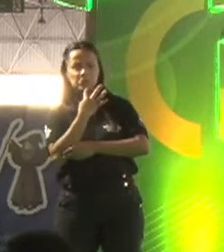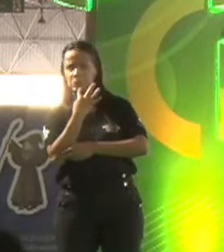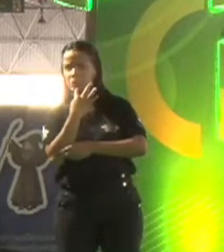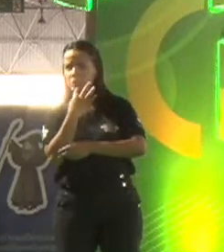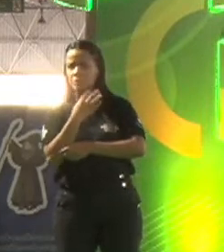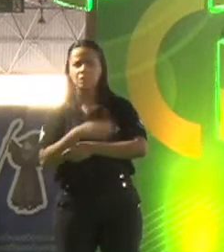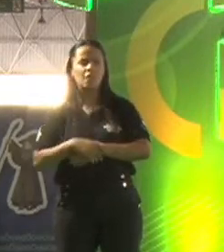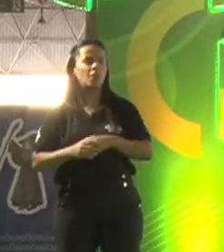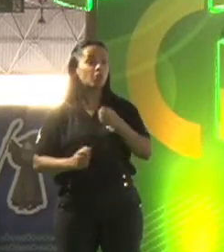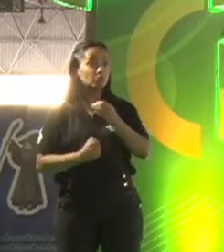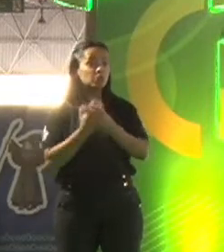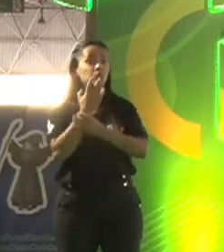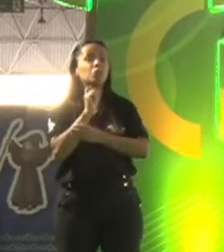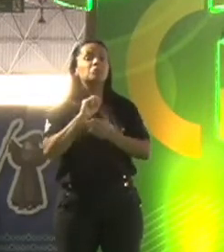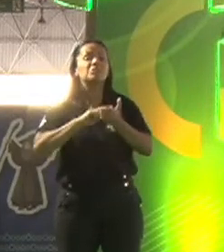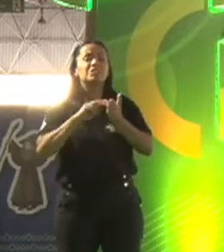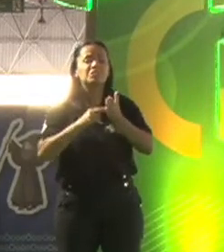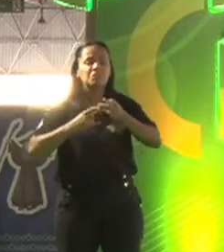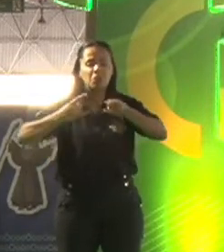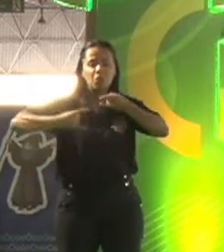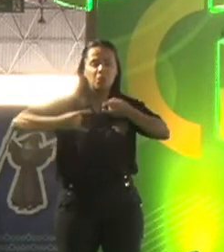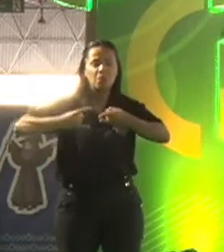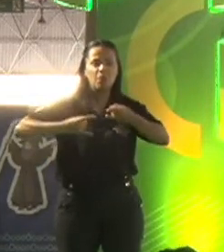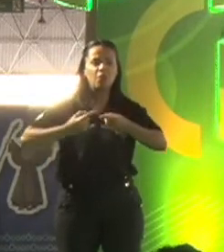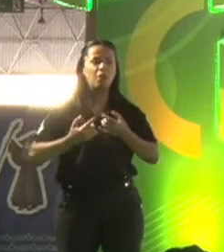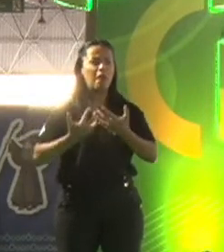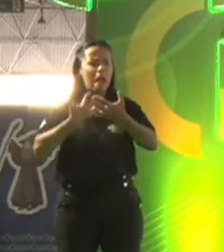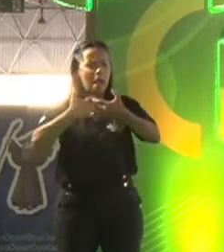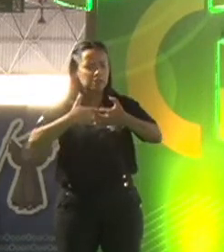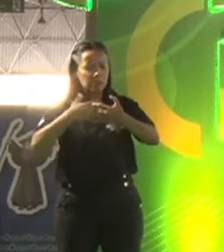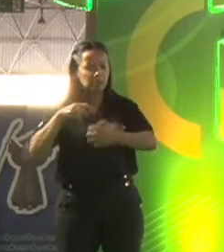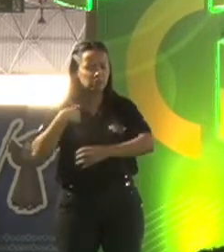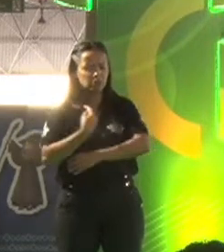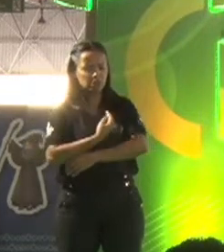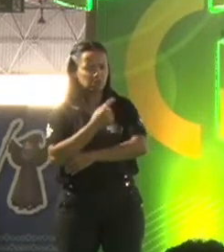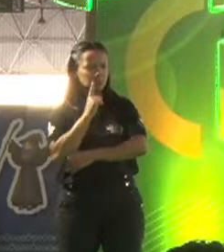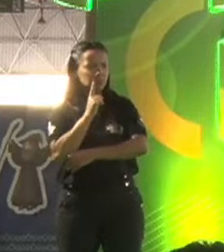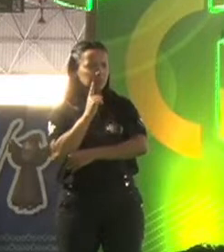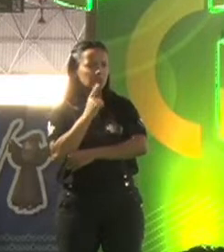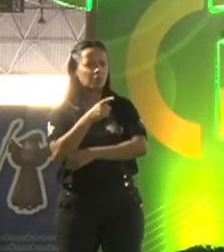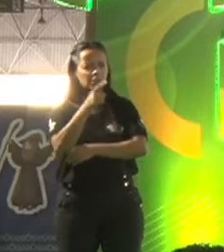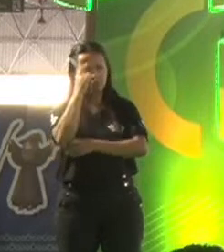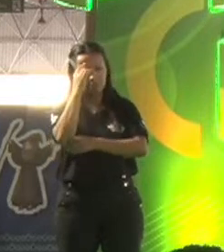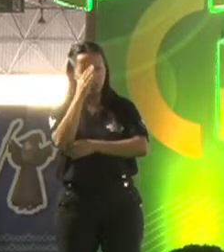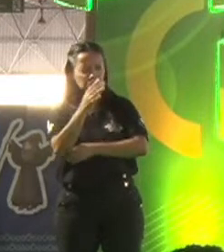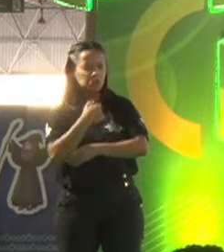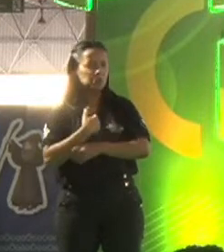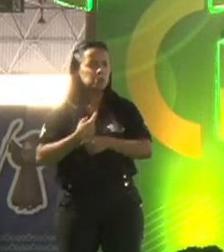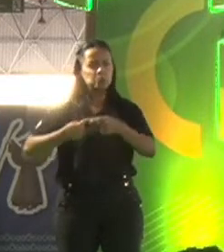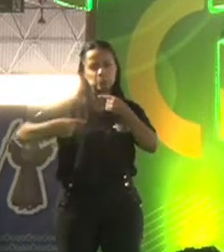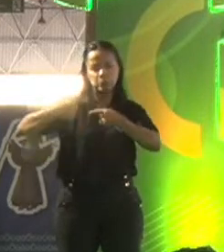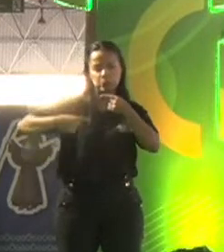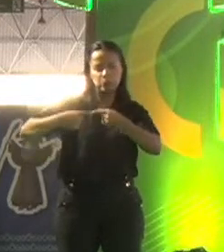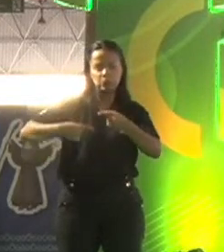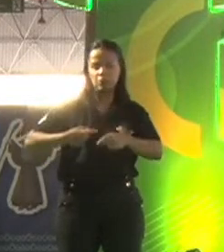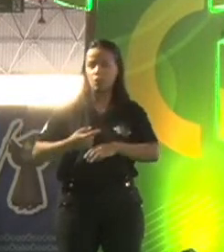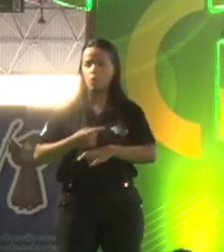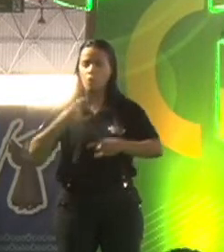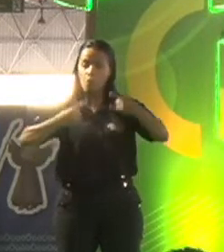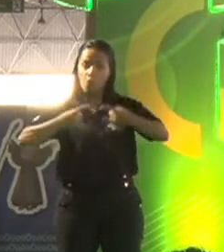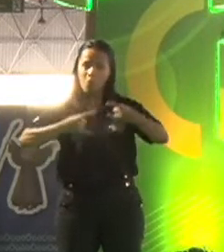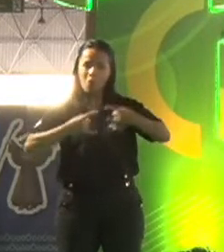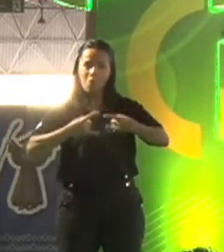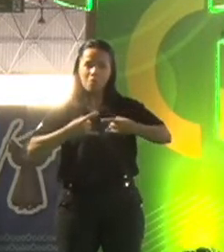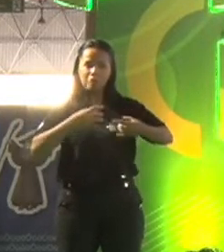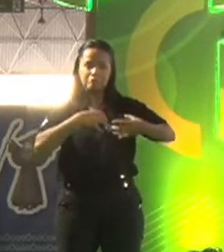do que que é um robô do que que são as máquinas no nosso cotidiano Imagina você discutir um robô afetivo com sua avó